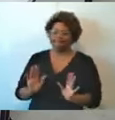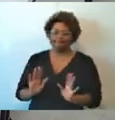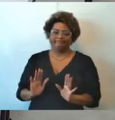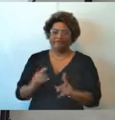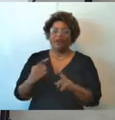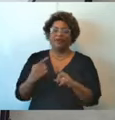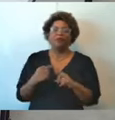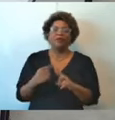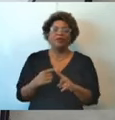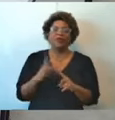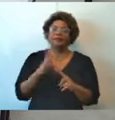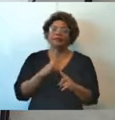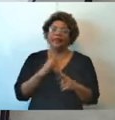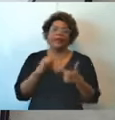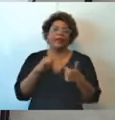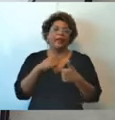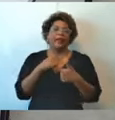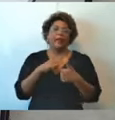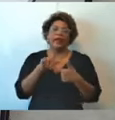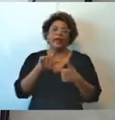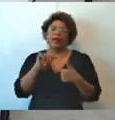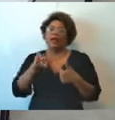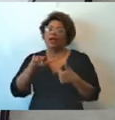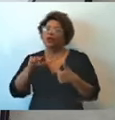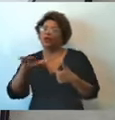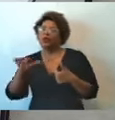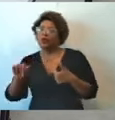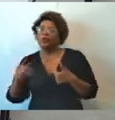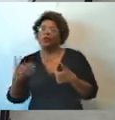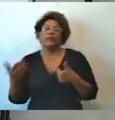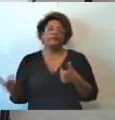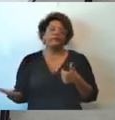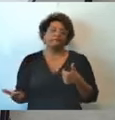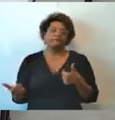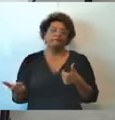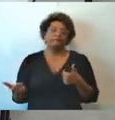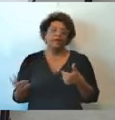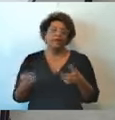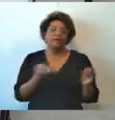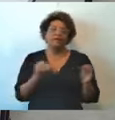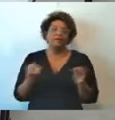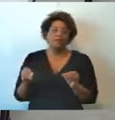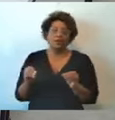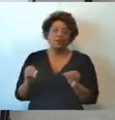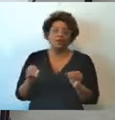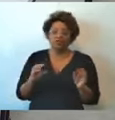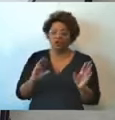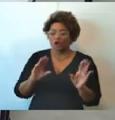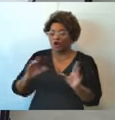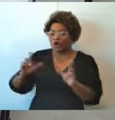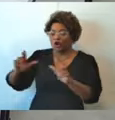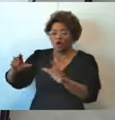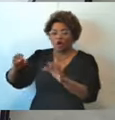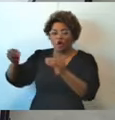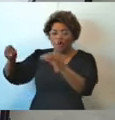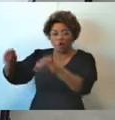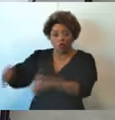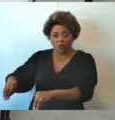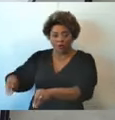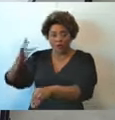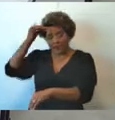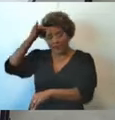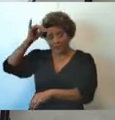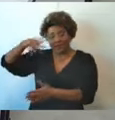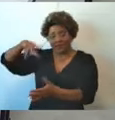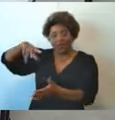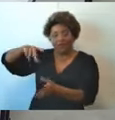tudo, não coloca ela inteira, exatamente para evitar a derrapagem da moto. Mas isso é uma